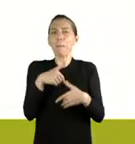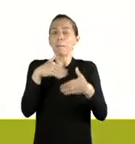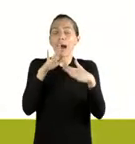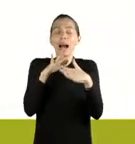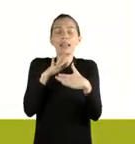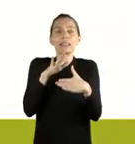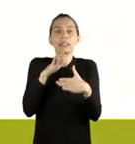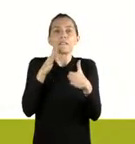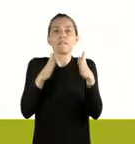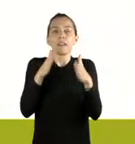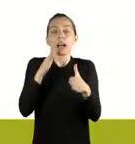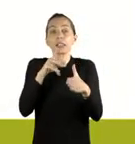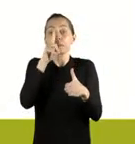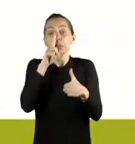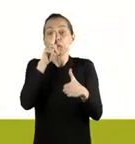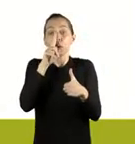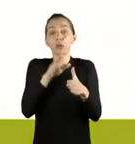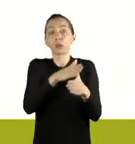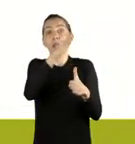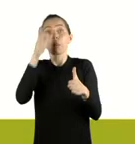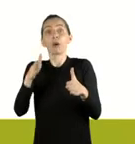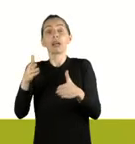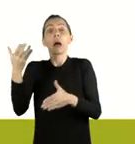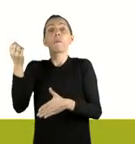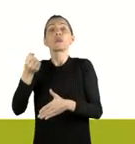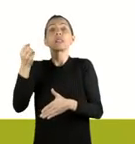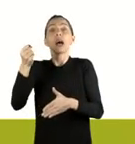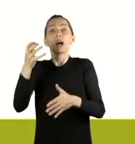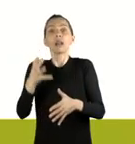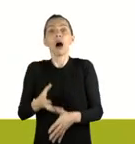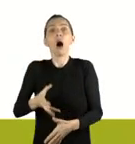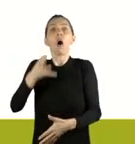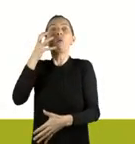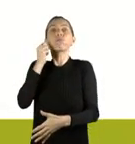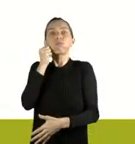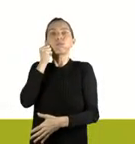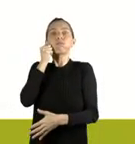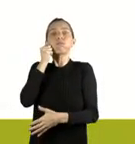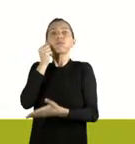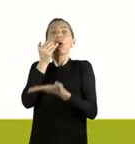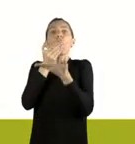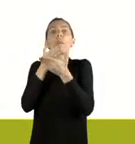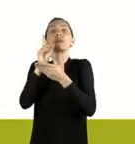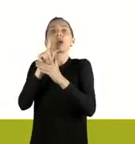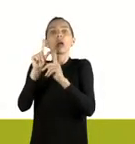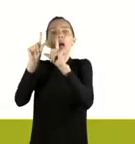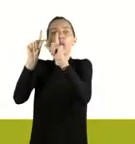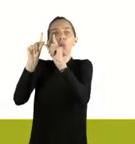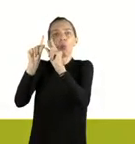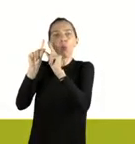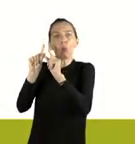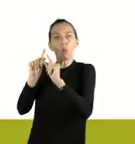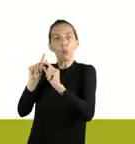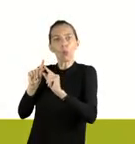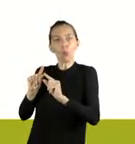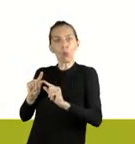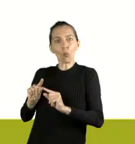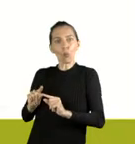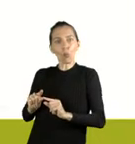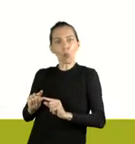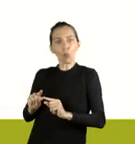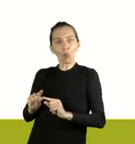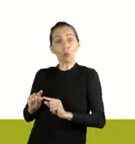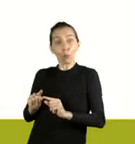você aposenta? O seu patrimônio, ele começa a cair. Né? Se você acumulou